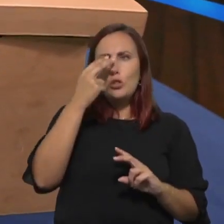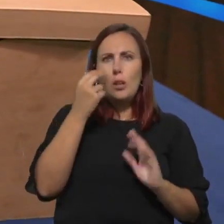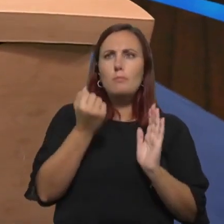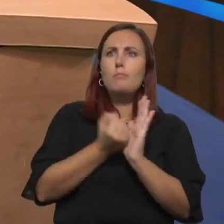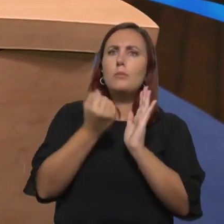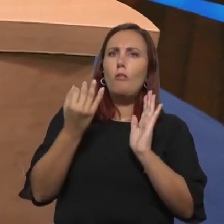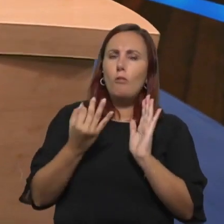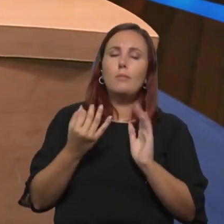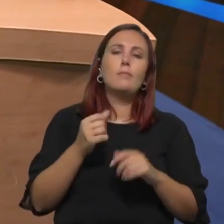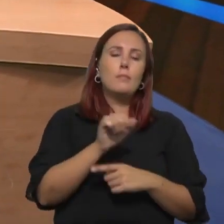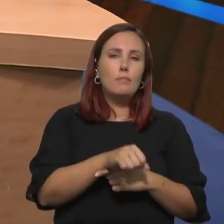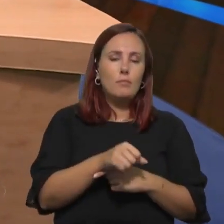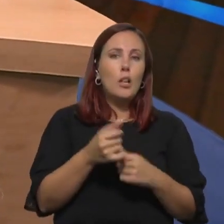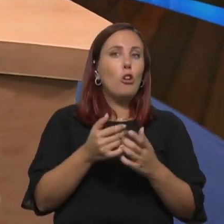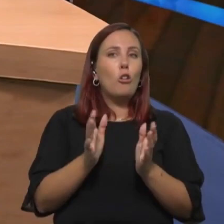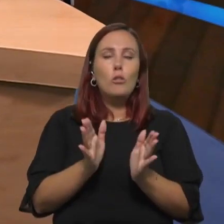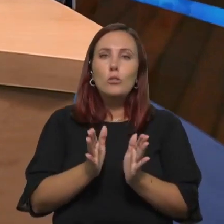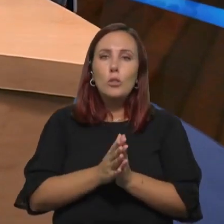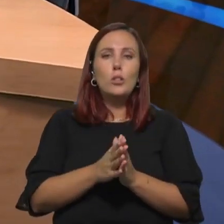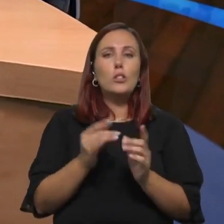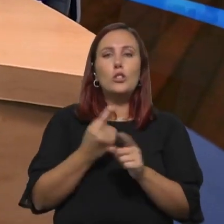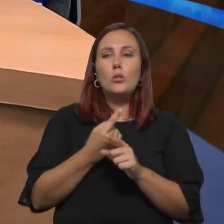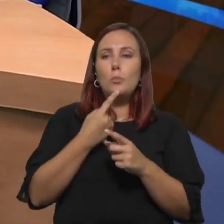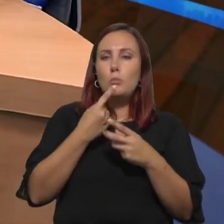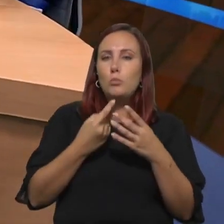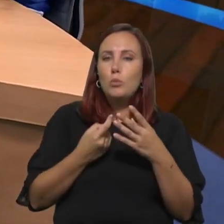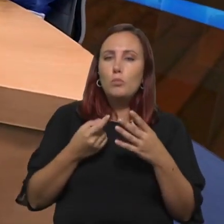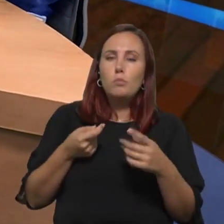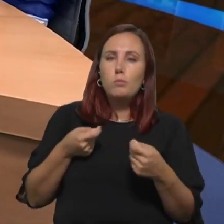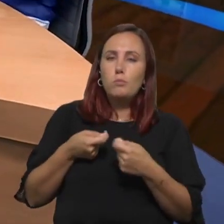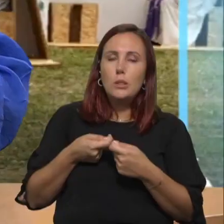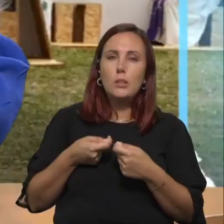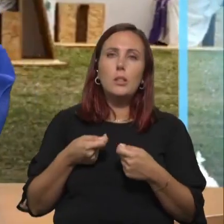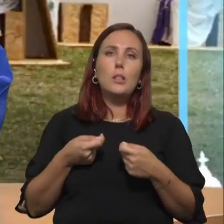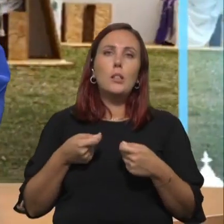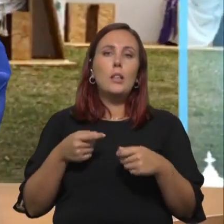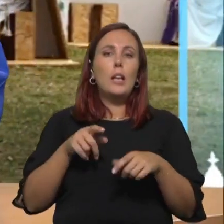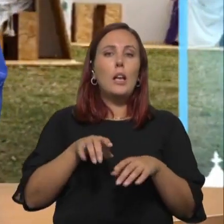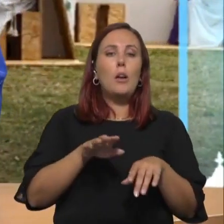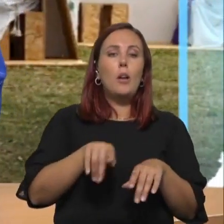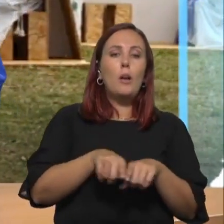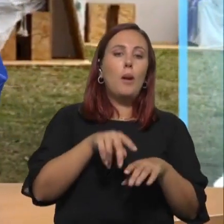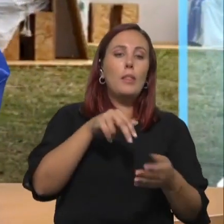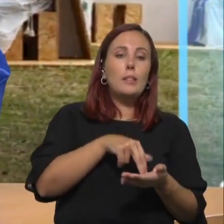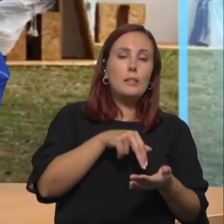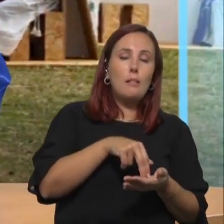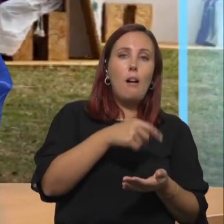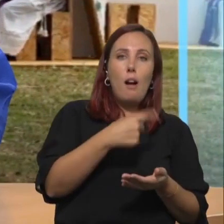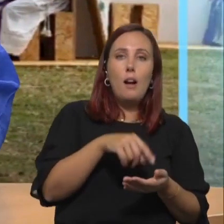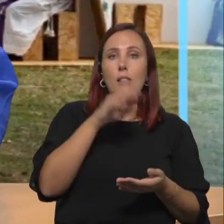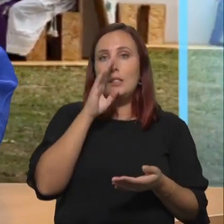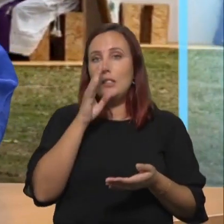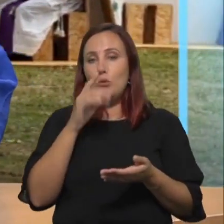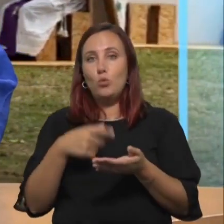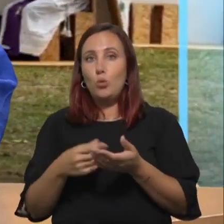investigação histórica com todas essas questões que daí resultam, quer da presença, quer da ausência,